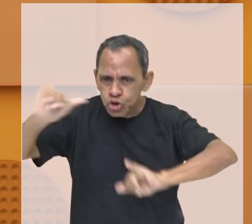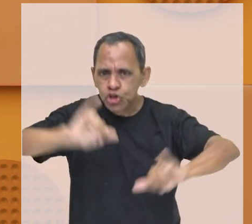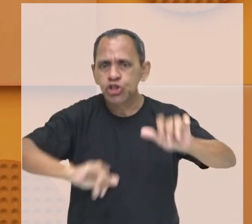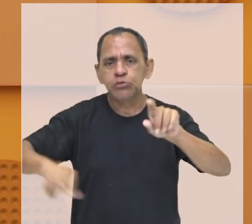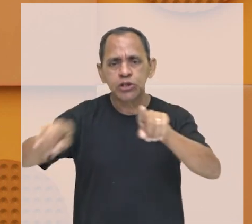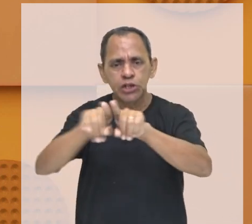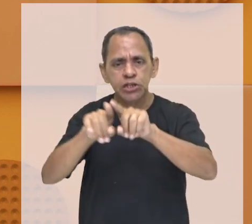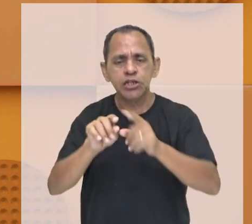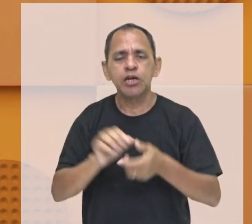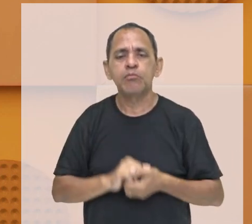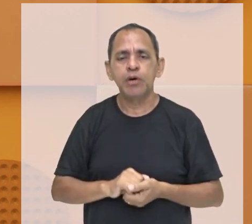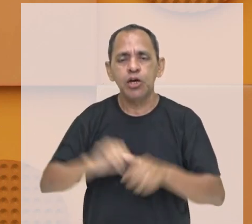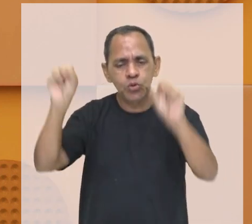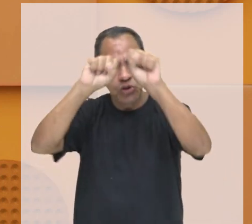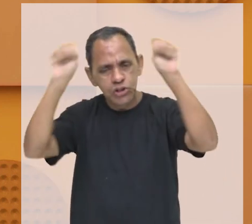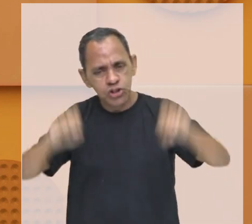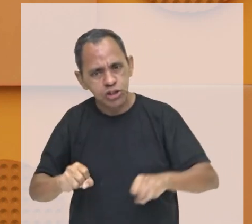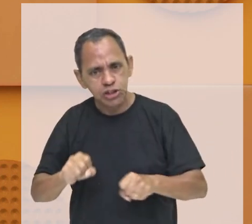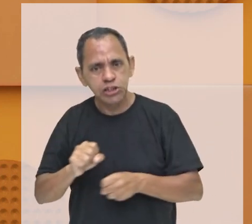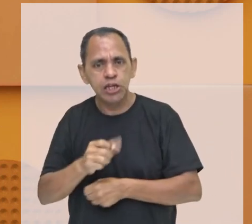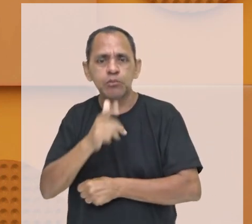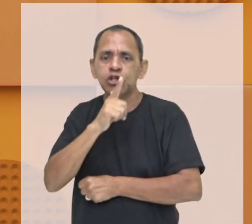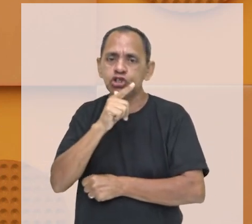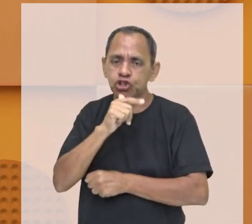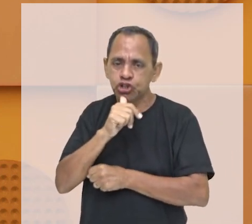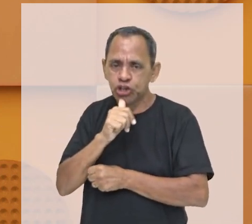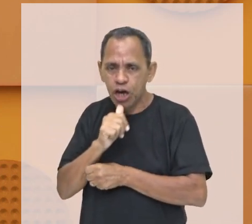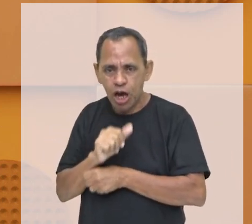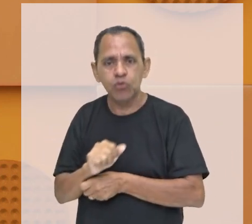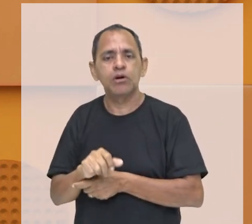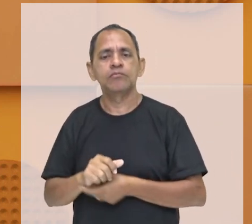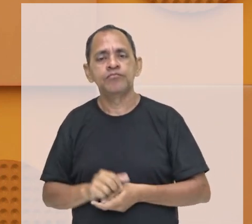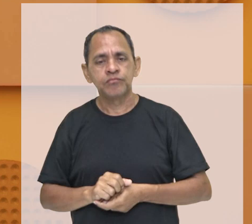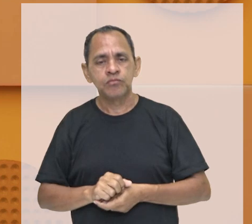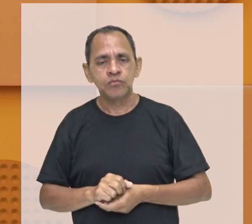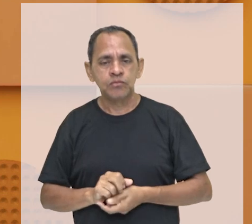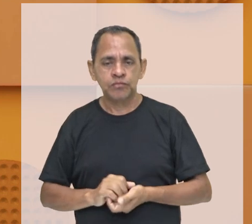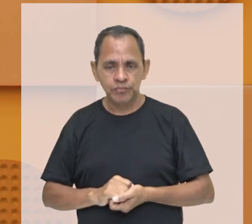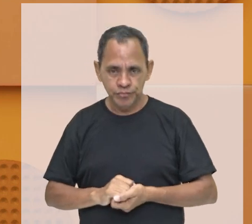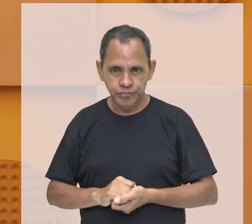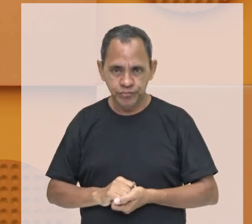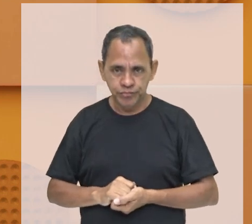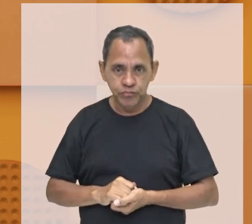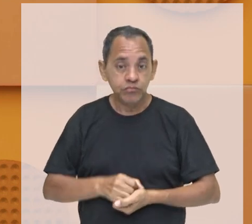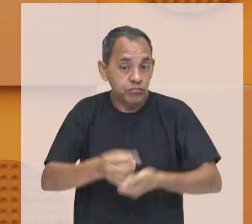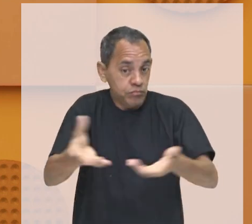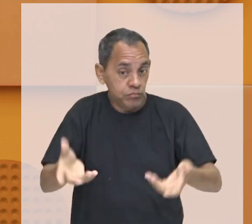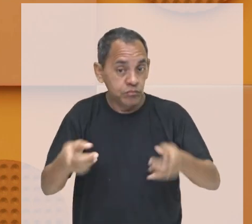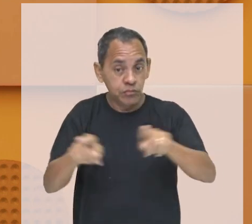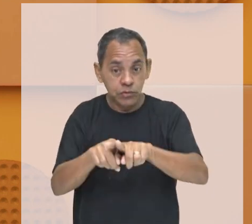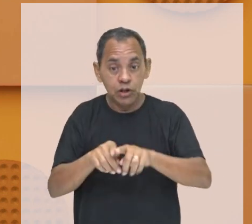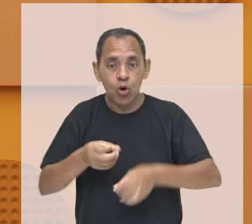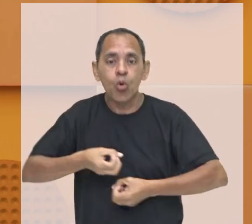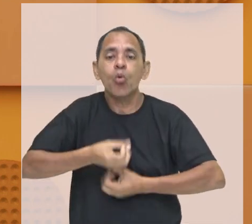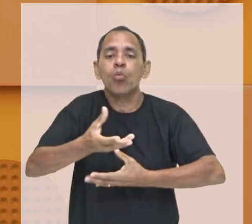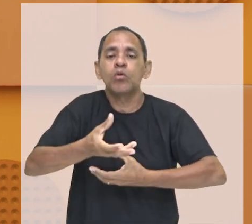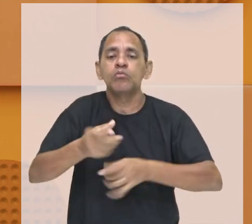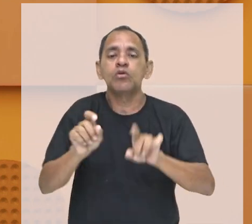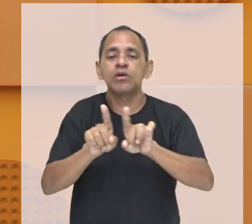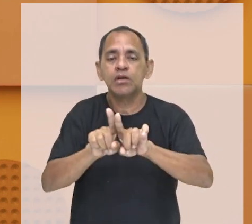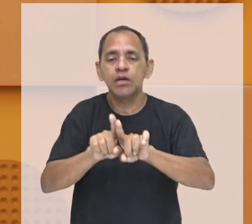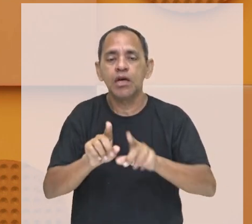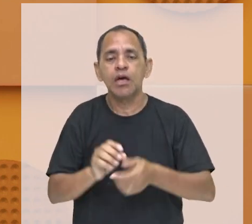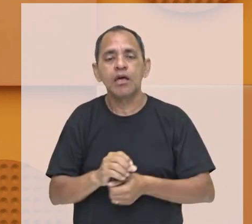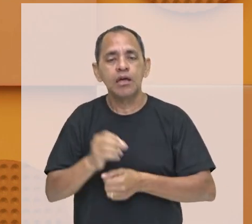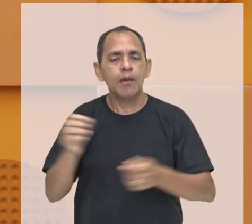irrigação avançados, houve um aumento substancial na produtividade agrícola. Essa revolução contribuiu para a capacidade de alimentar